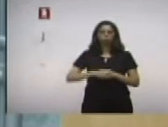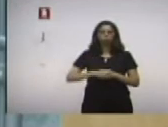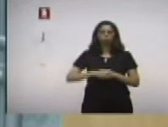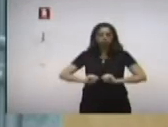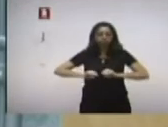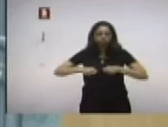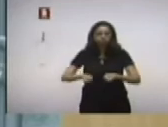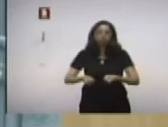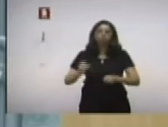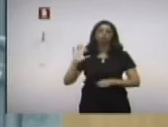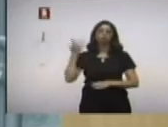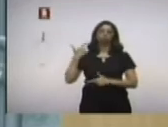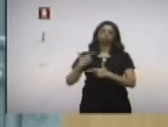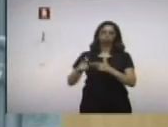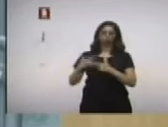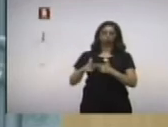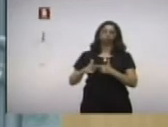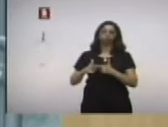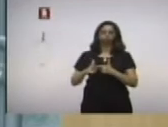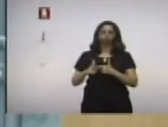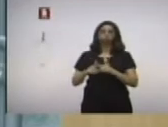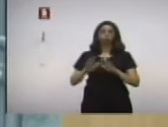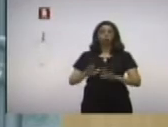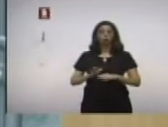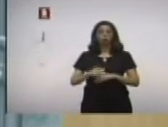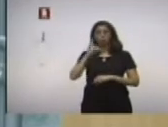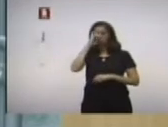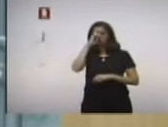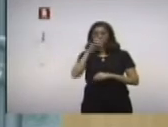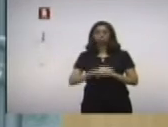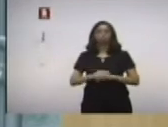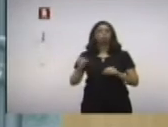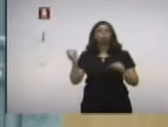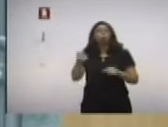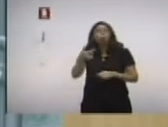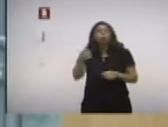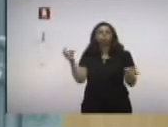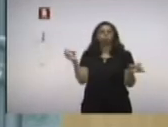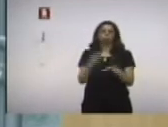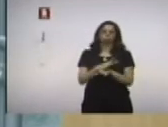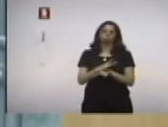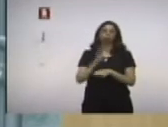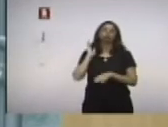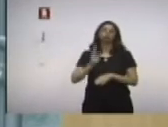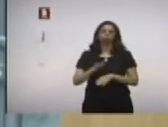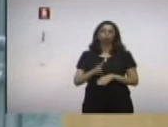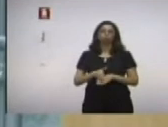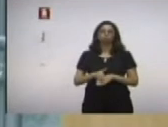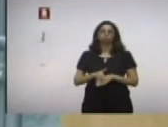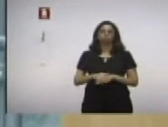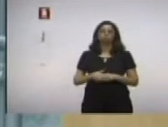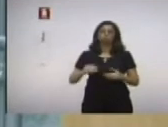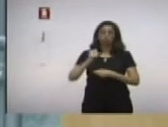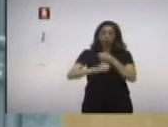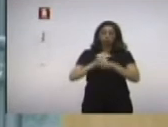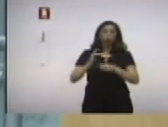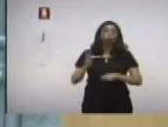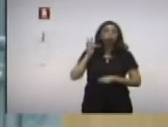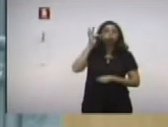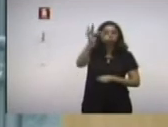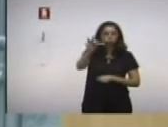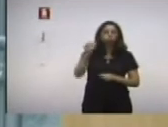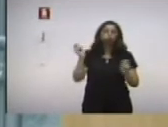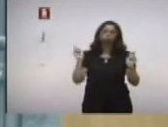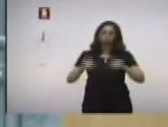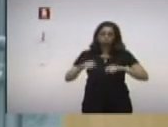nós temos hospital que vai ser entregue que a coisa mais linda já foi entregue e vai começar a funcionar esse ano ainda